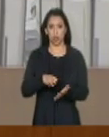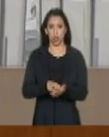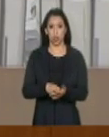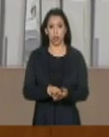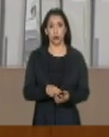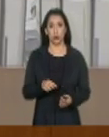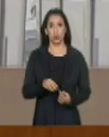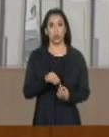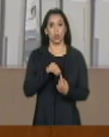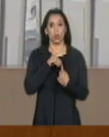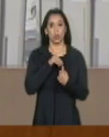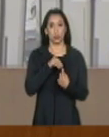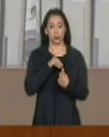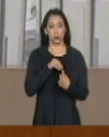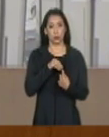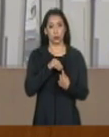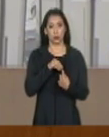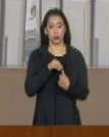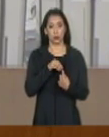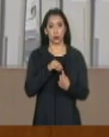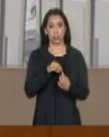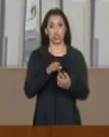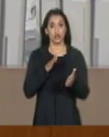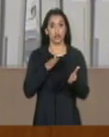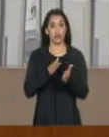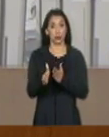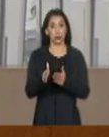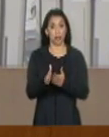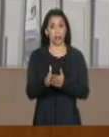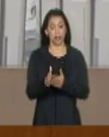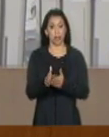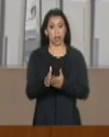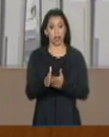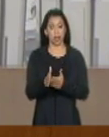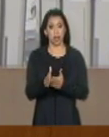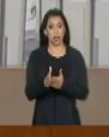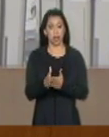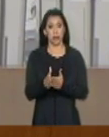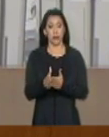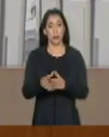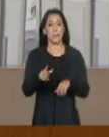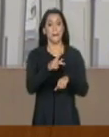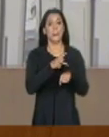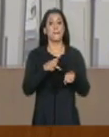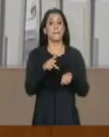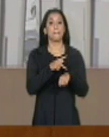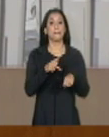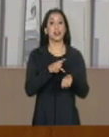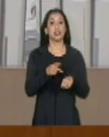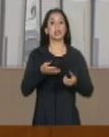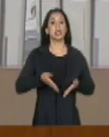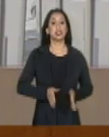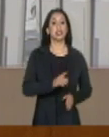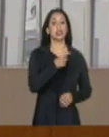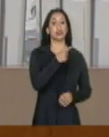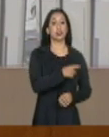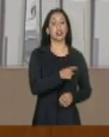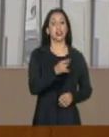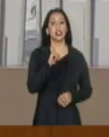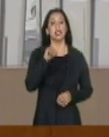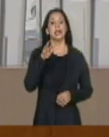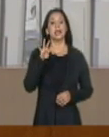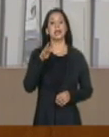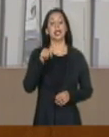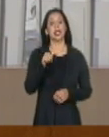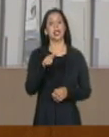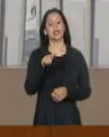único tentou se evadir, indo para um país que ele tinha nacionalidade, a Itália. E